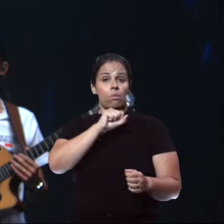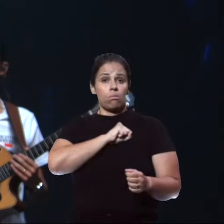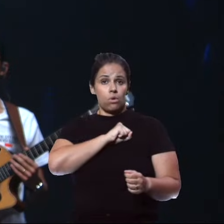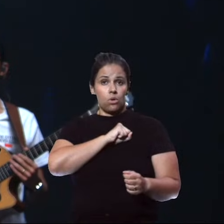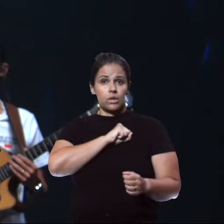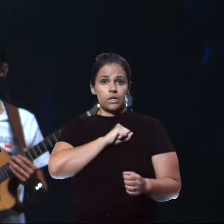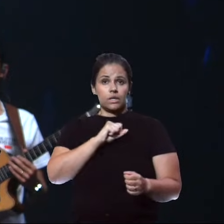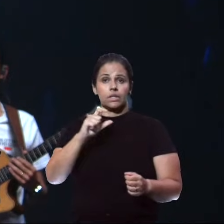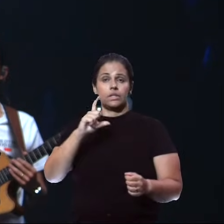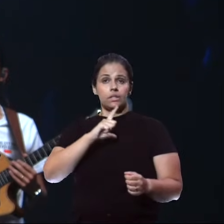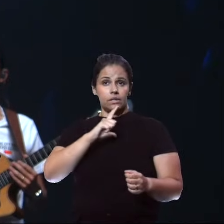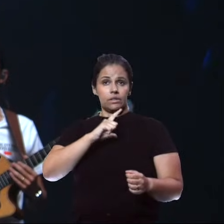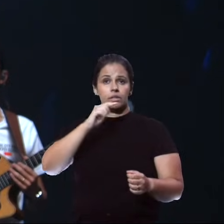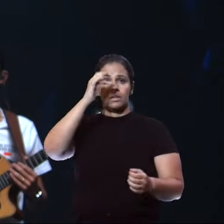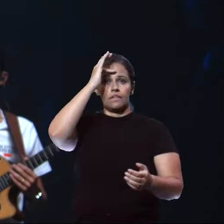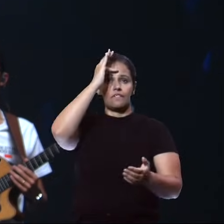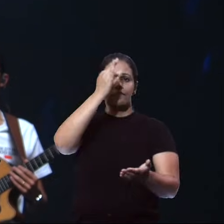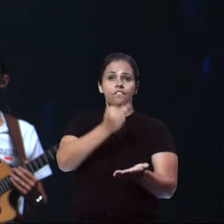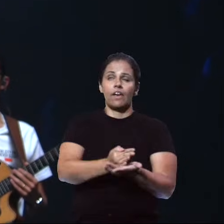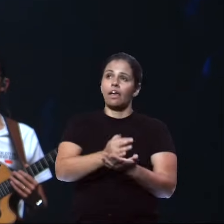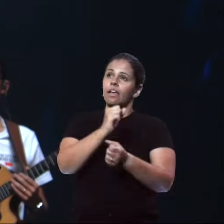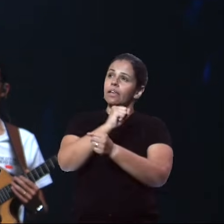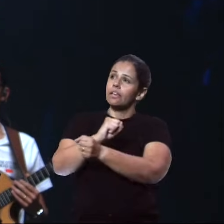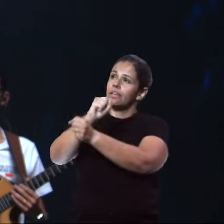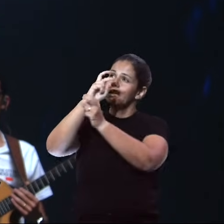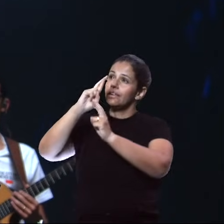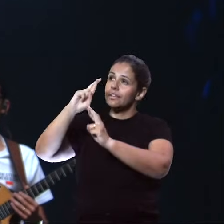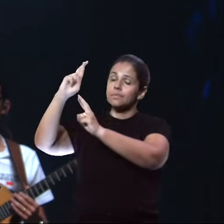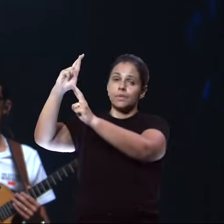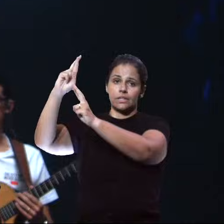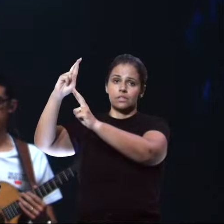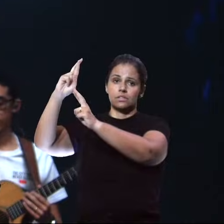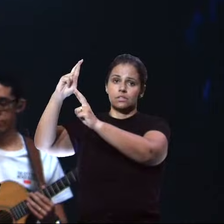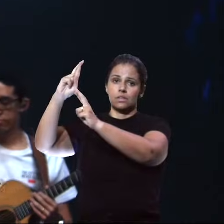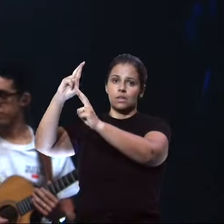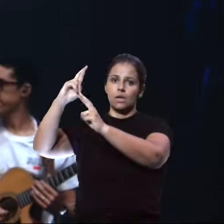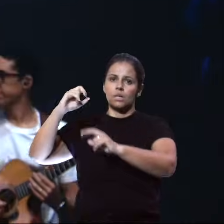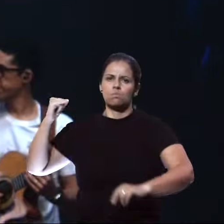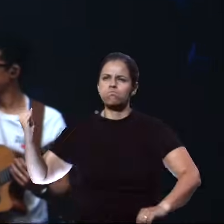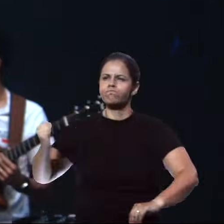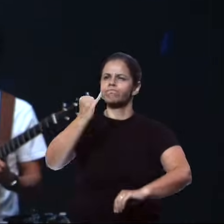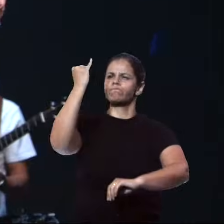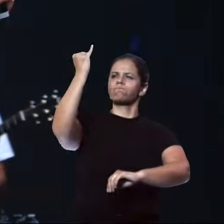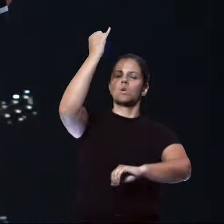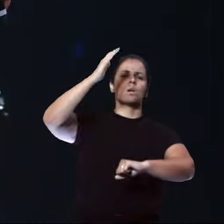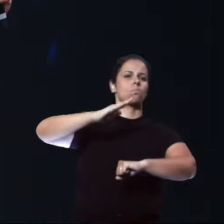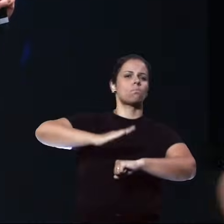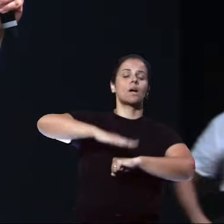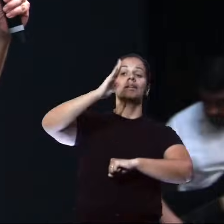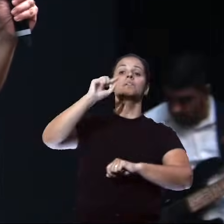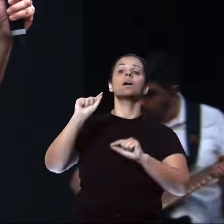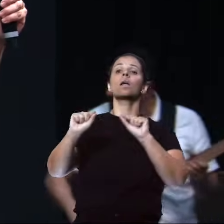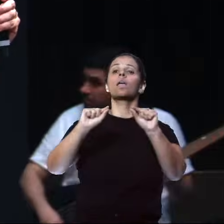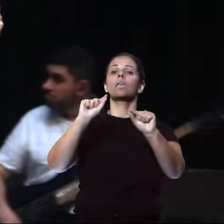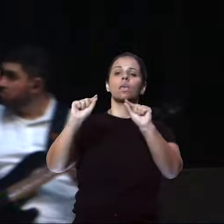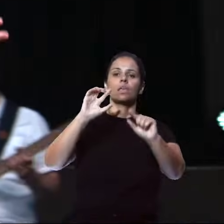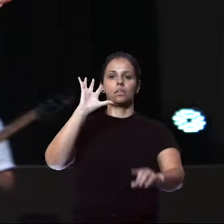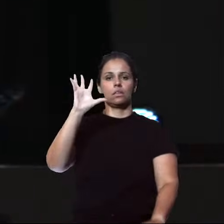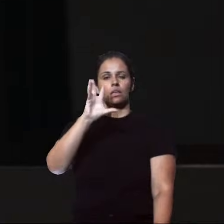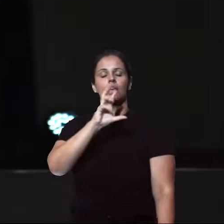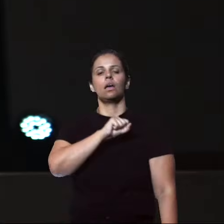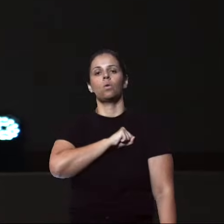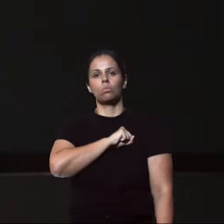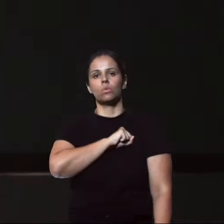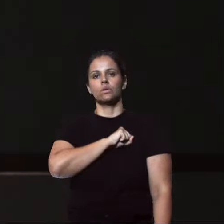a esperança e o amor, estes três. Porém, o maior deles é o amor. E veja, é